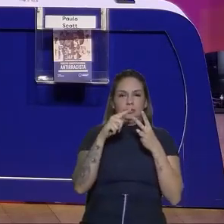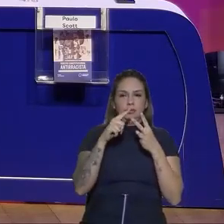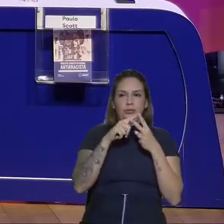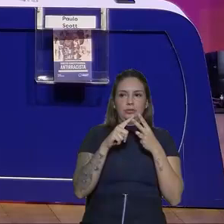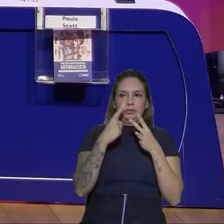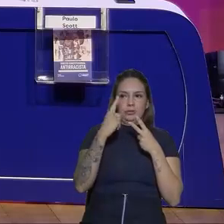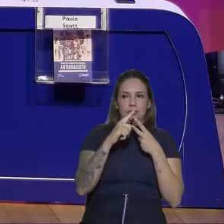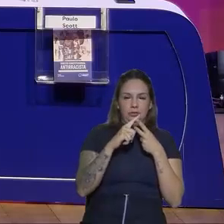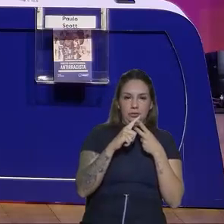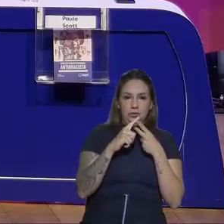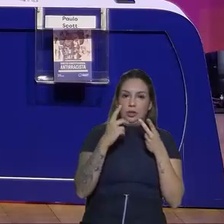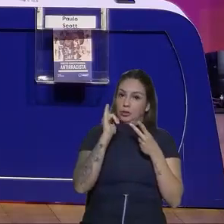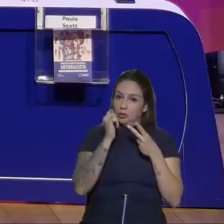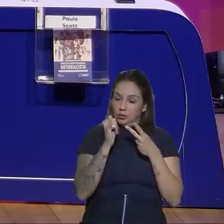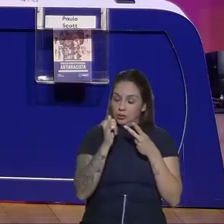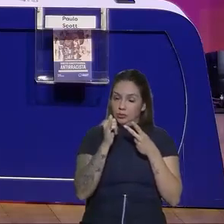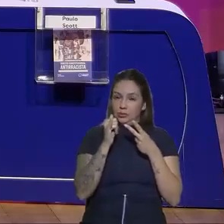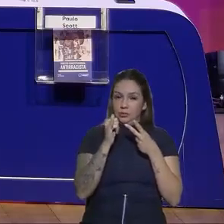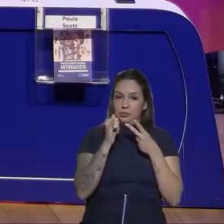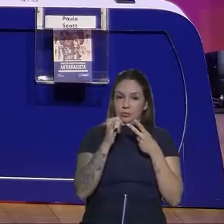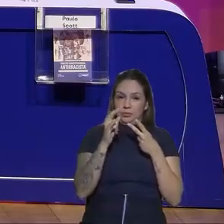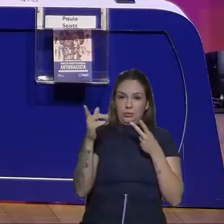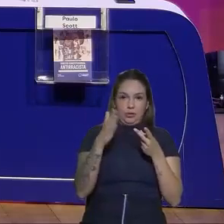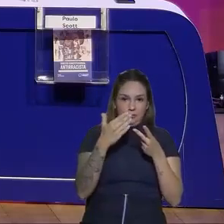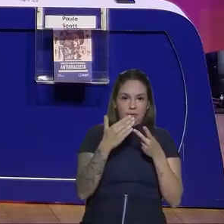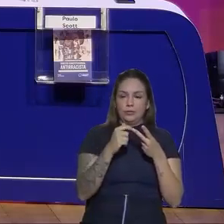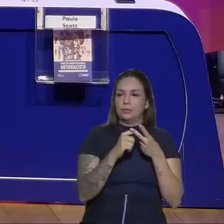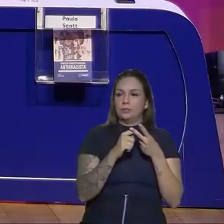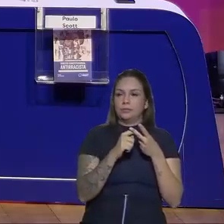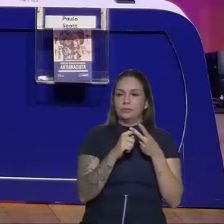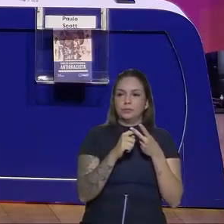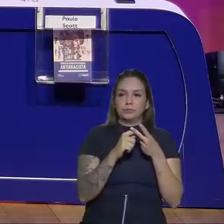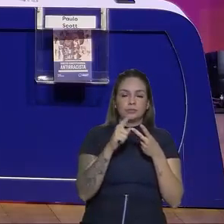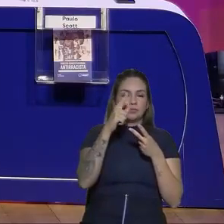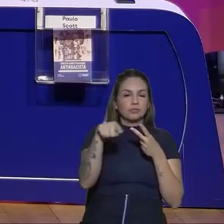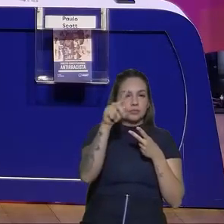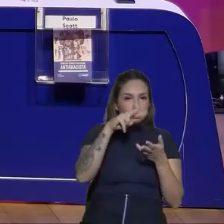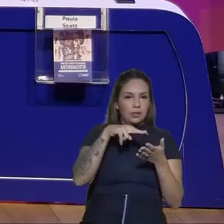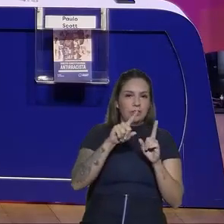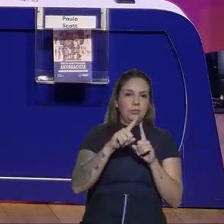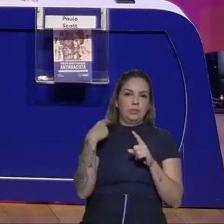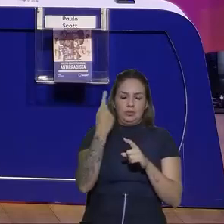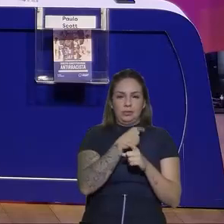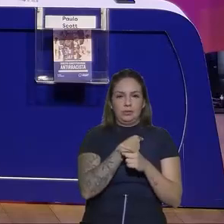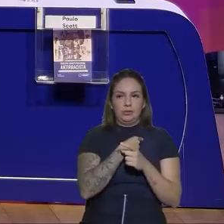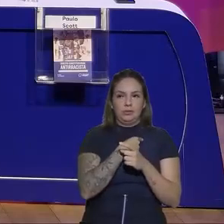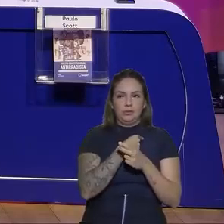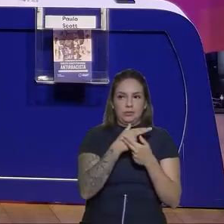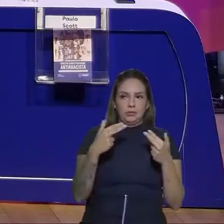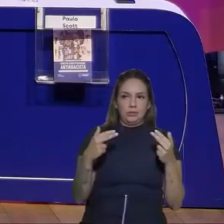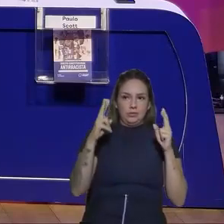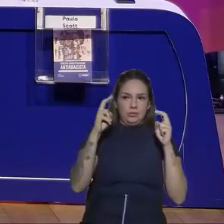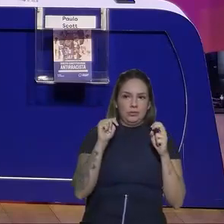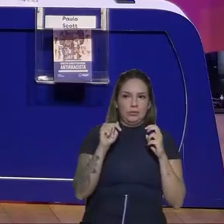coisas, quer dizer, uma é que vocês comentassem esses livros, né? E que vocês lessem para nós alguma